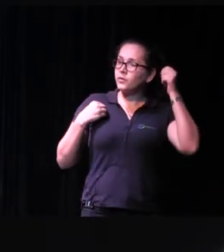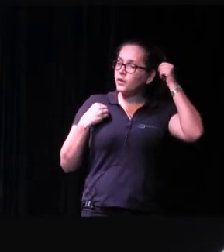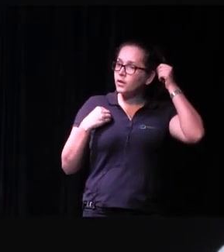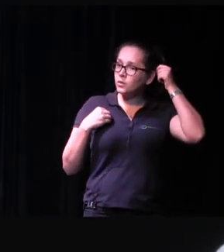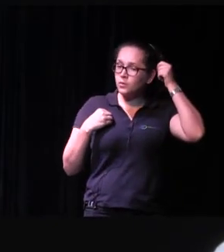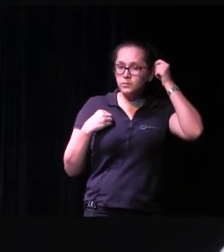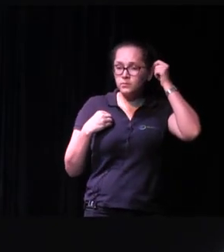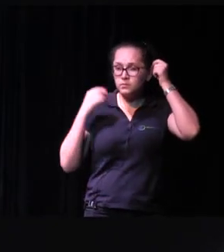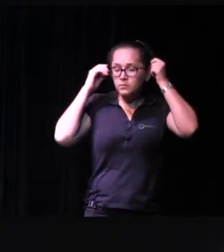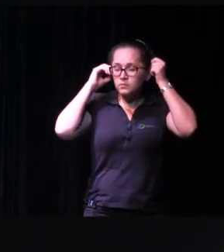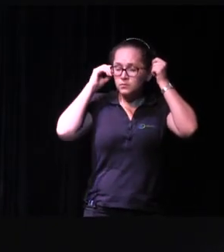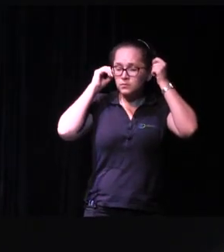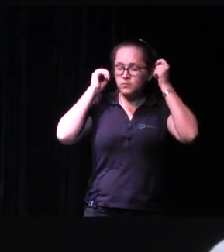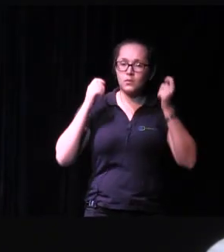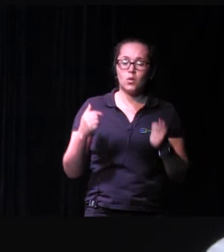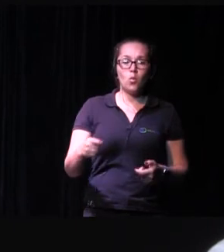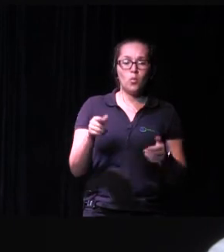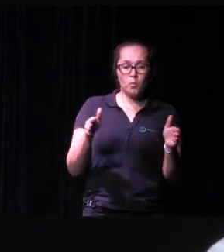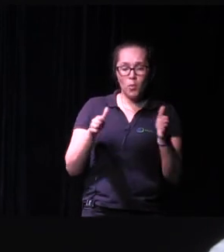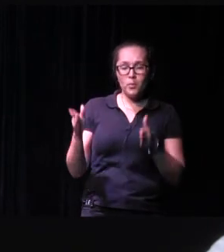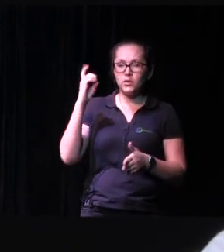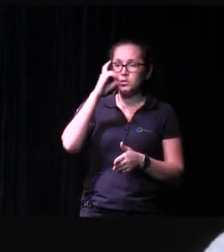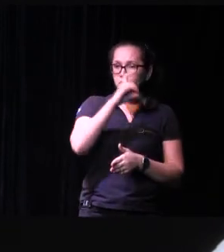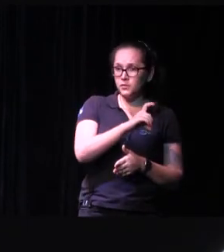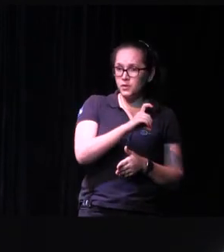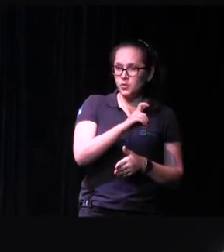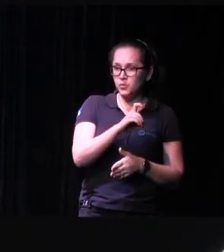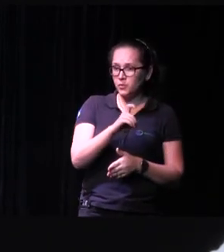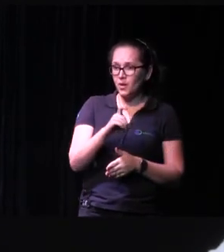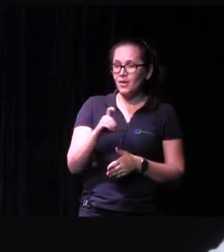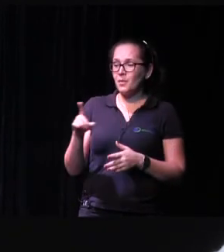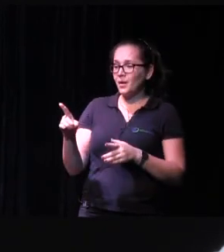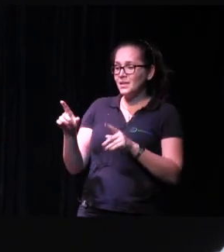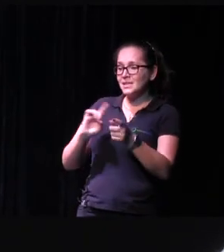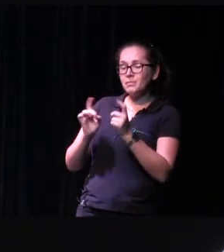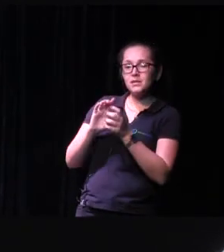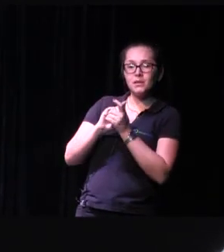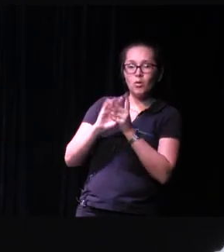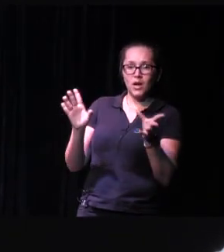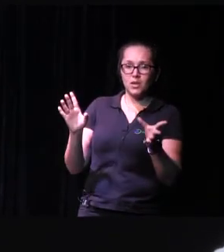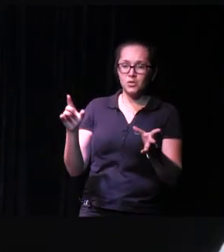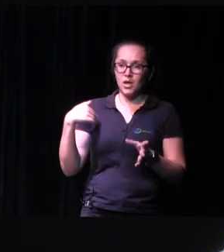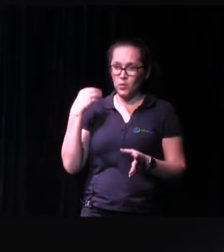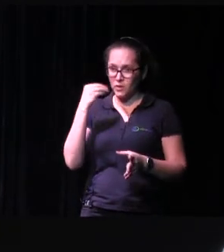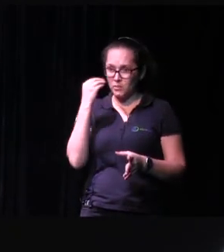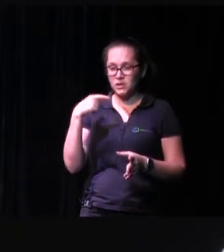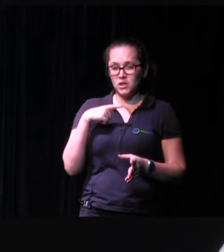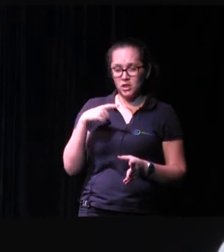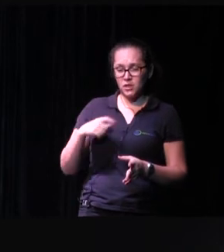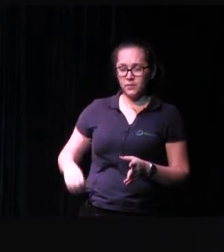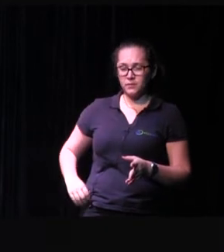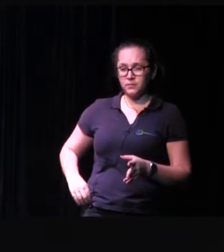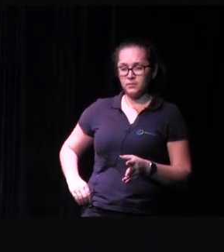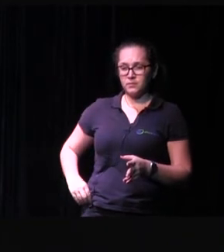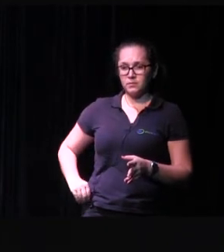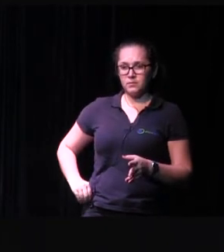está vivendo um momento difícil para os espaços democráticos. A experiência que eu tive, que